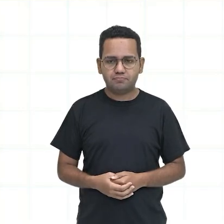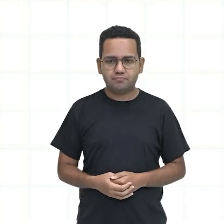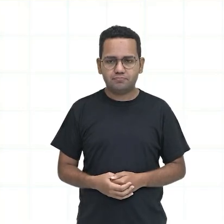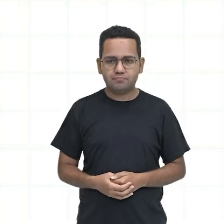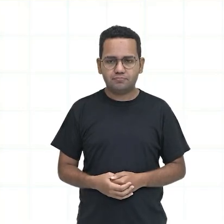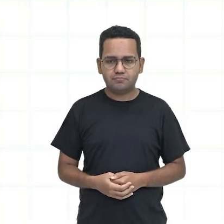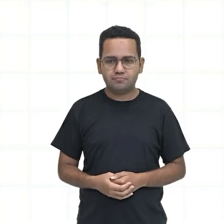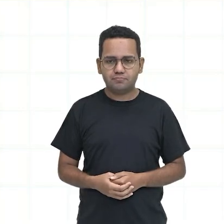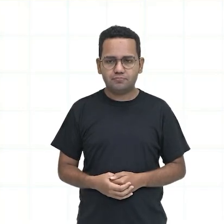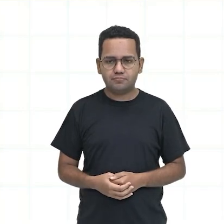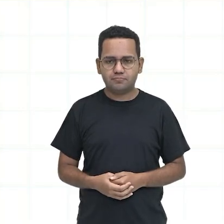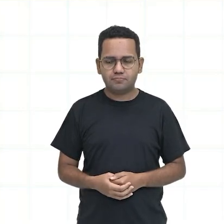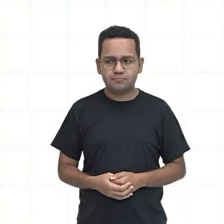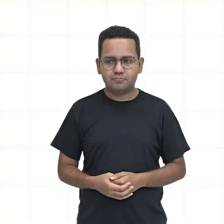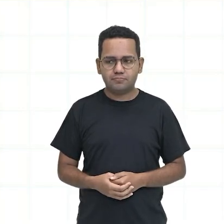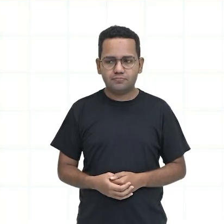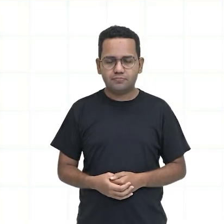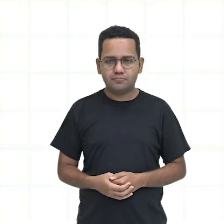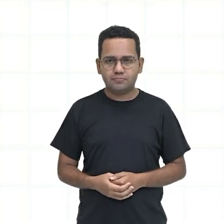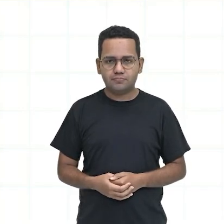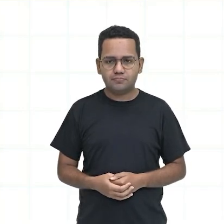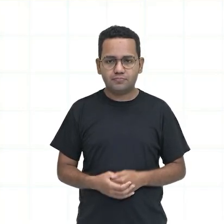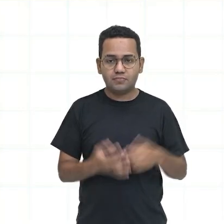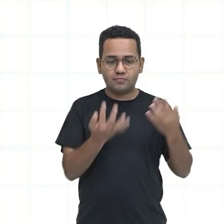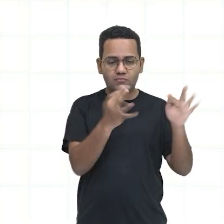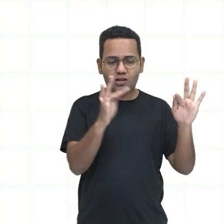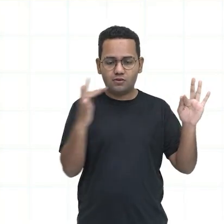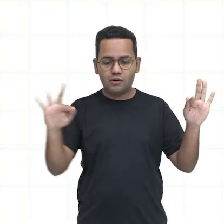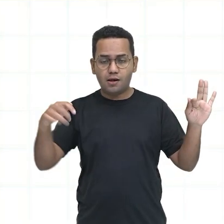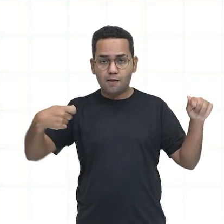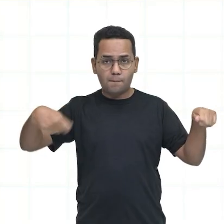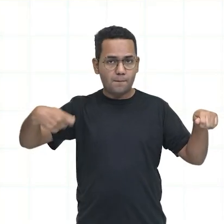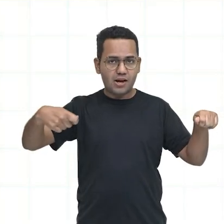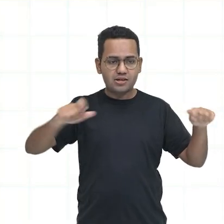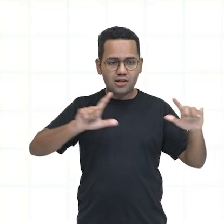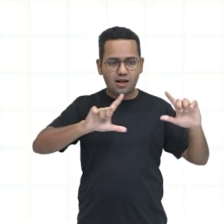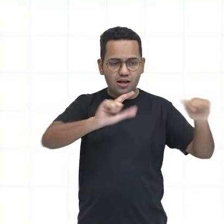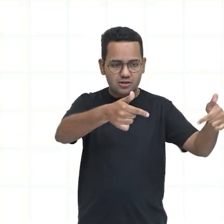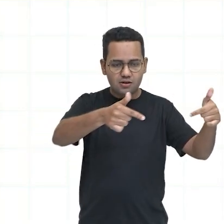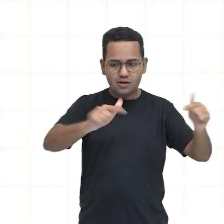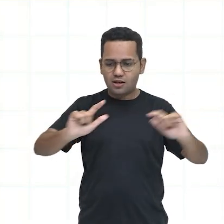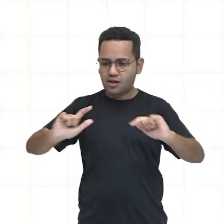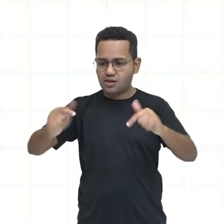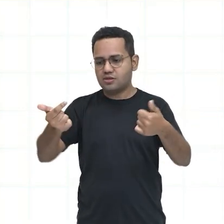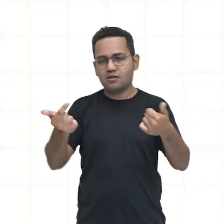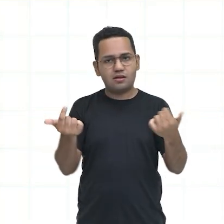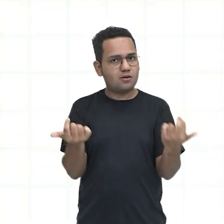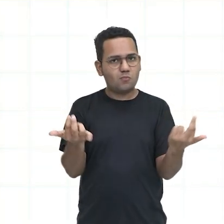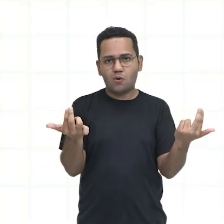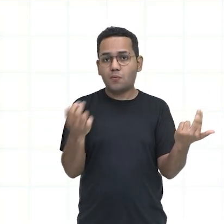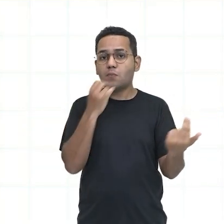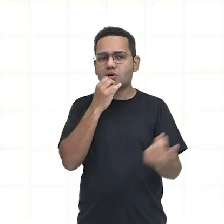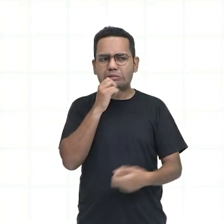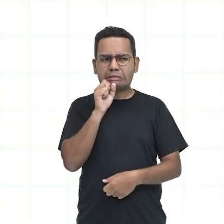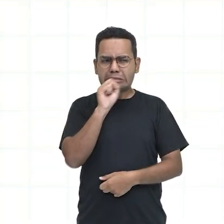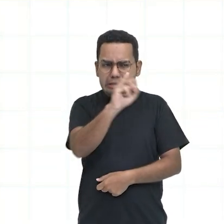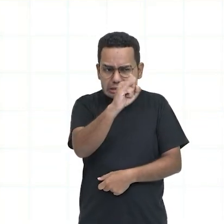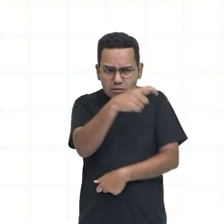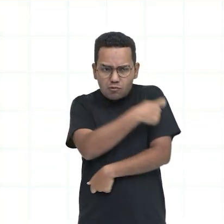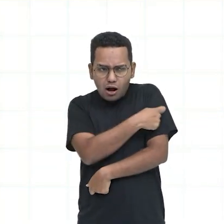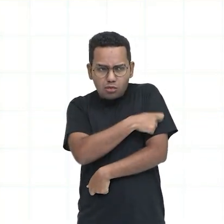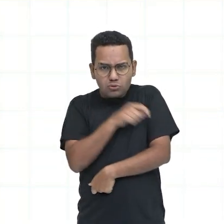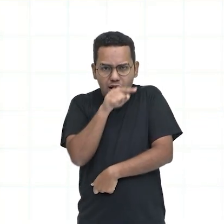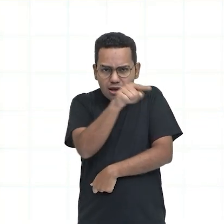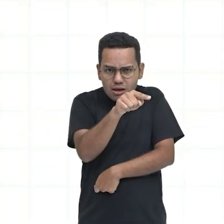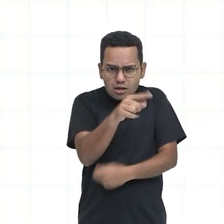condicional só se dará se a primeira de fato acontecer. If you study, se você estudar, you will pass the exam.